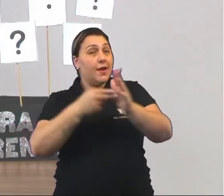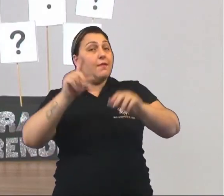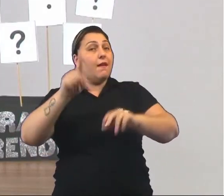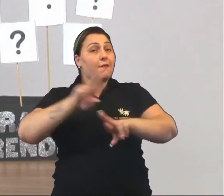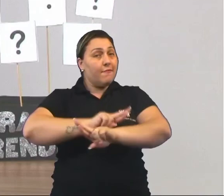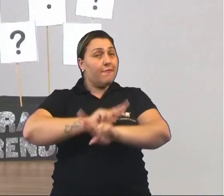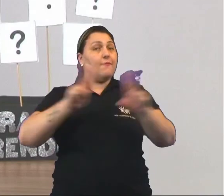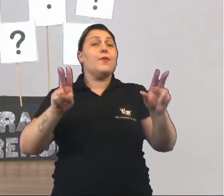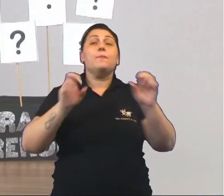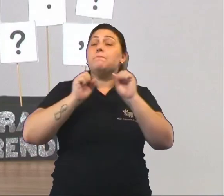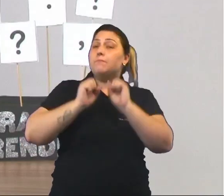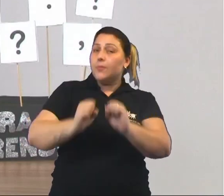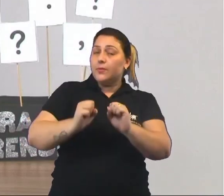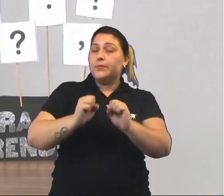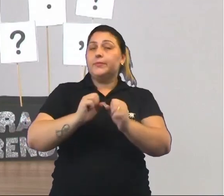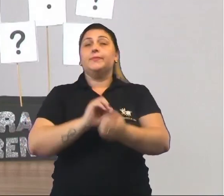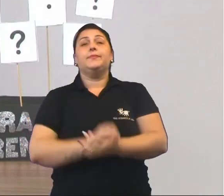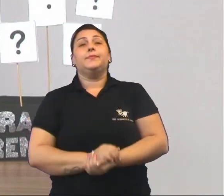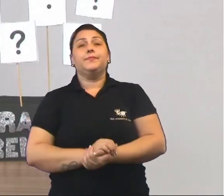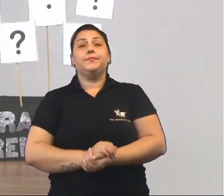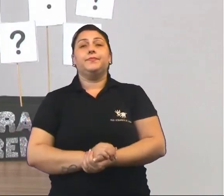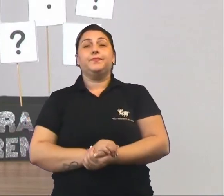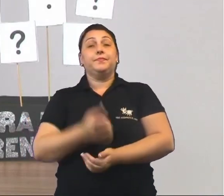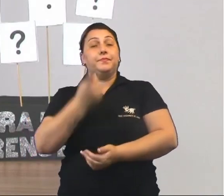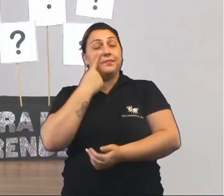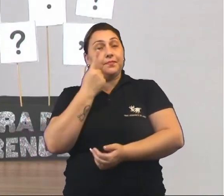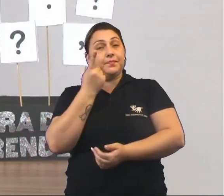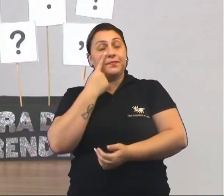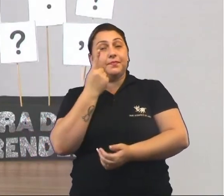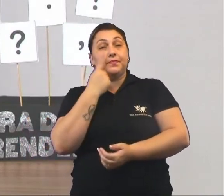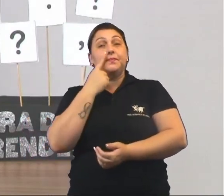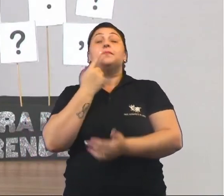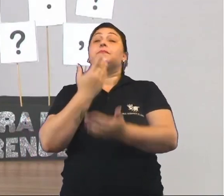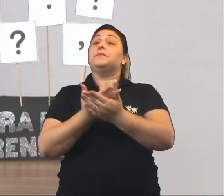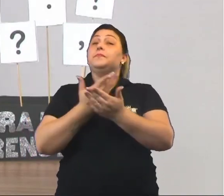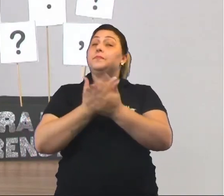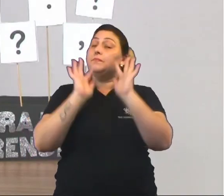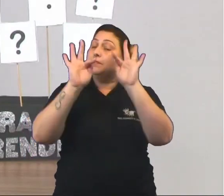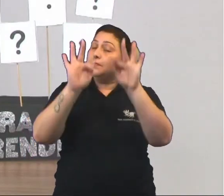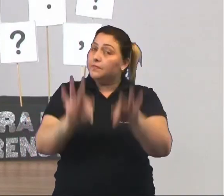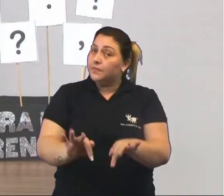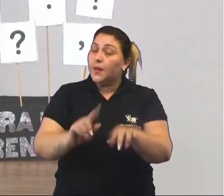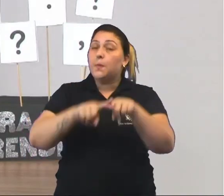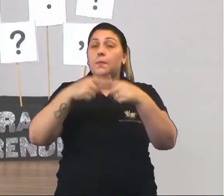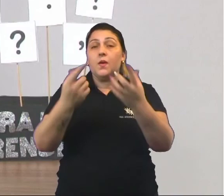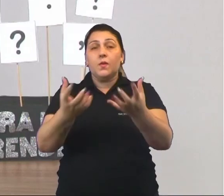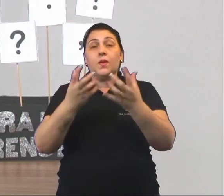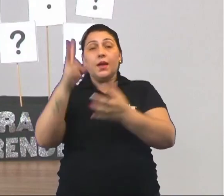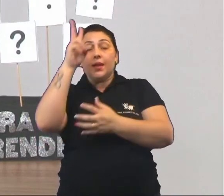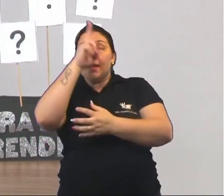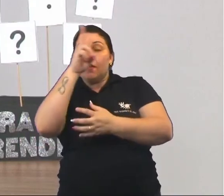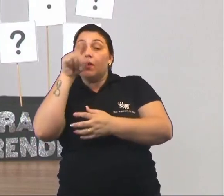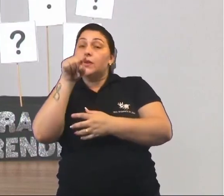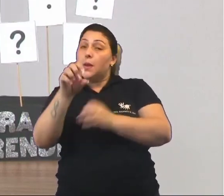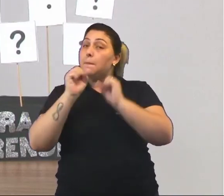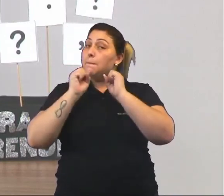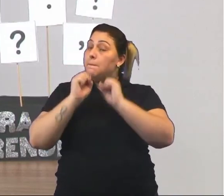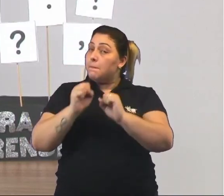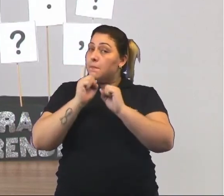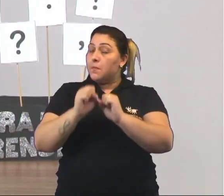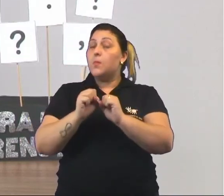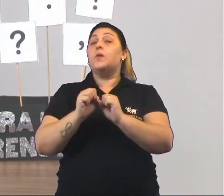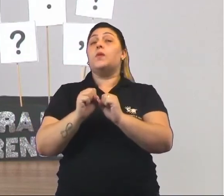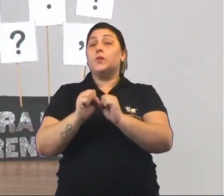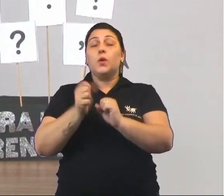do texto pode ser diferente. E olha só, turma, a nossa aula está chegando ao fim, mas eu quero te lembrar que você pode